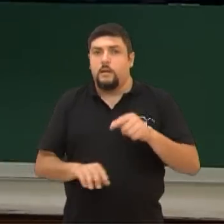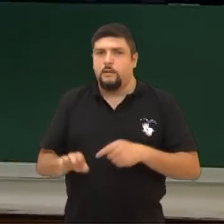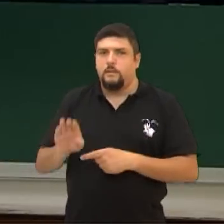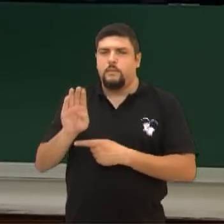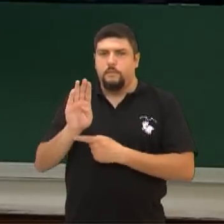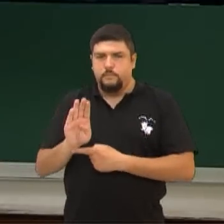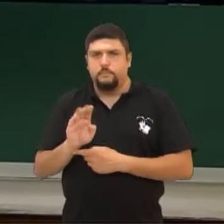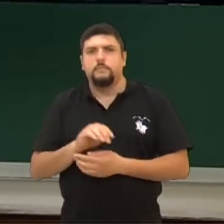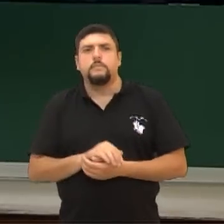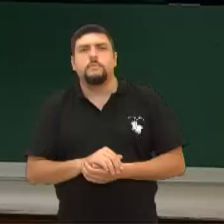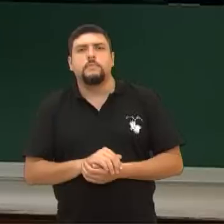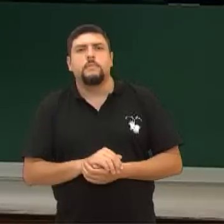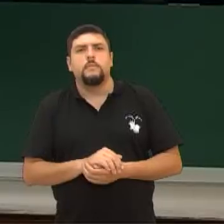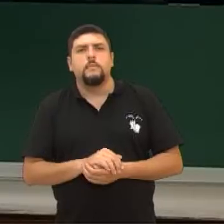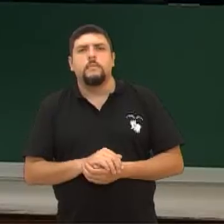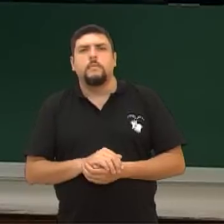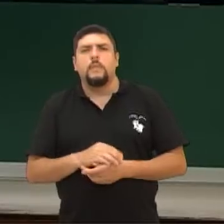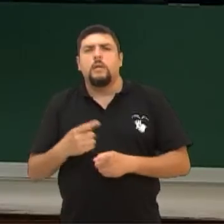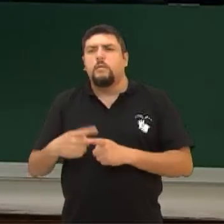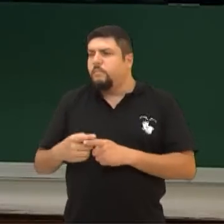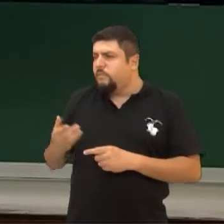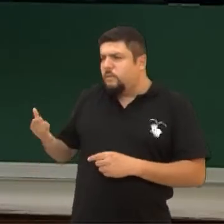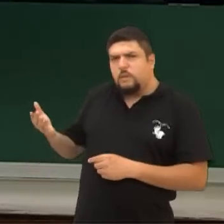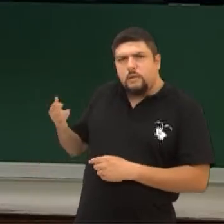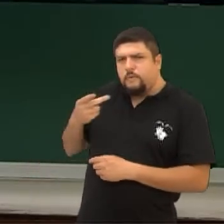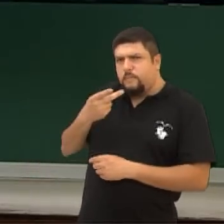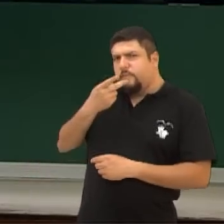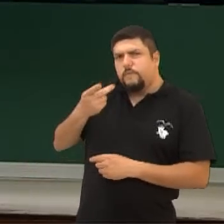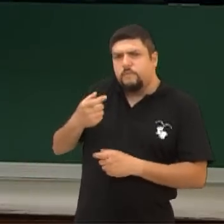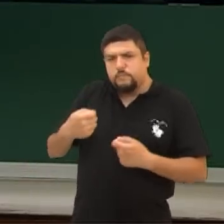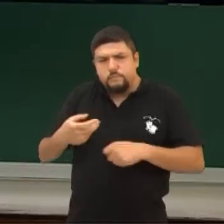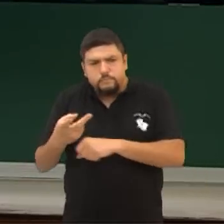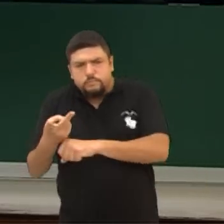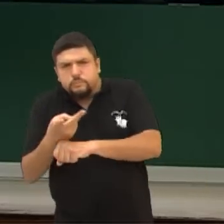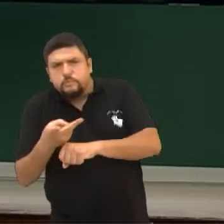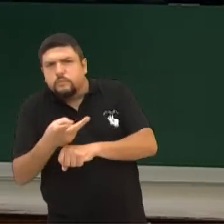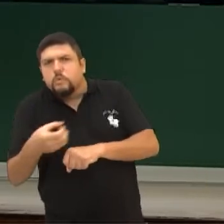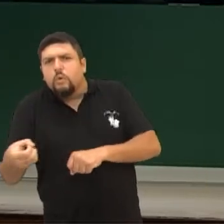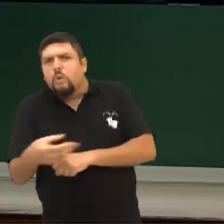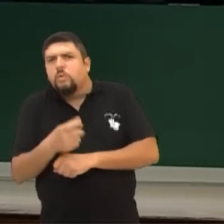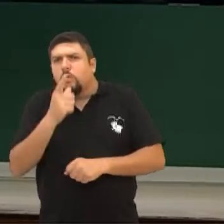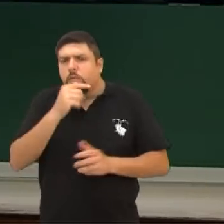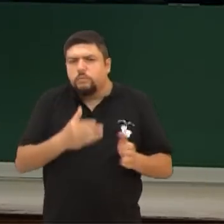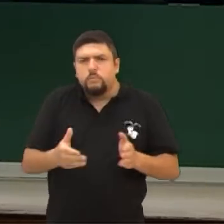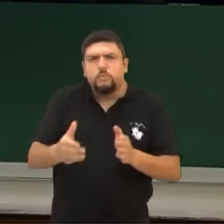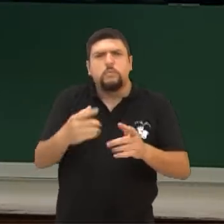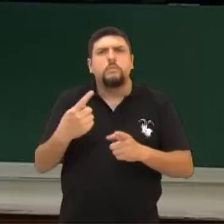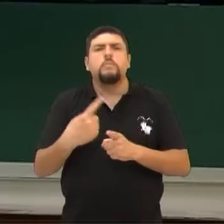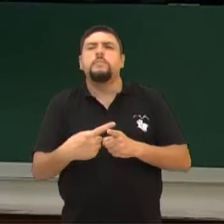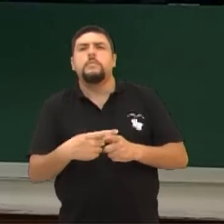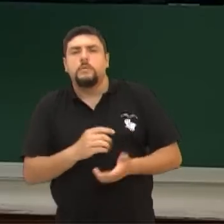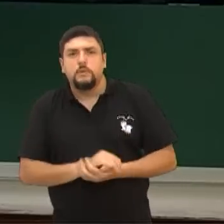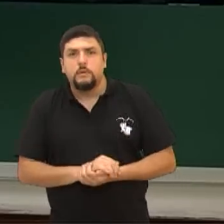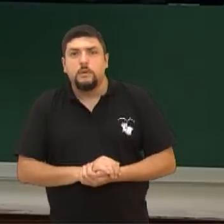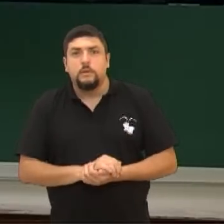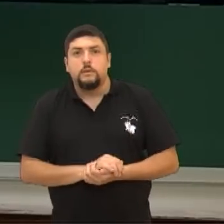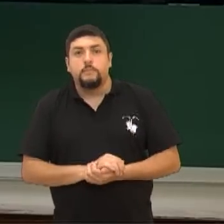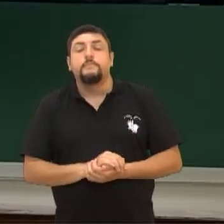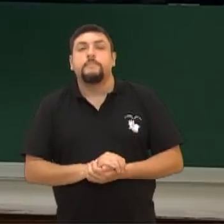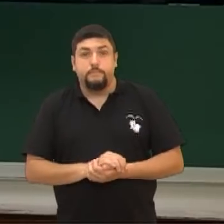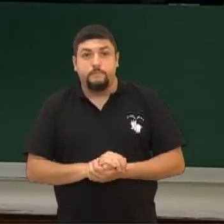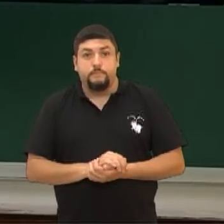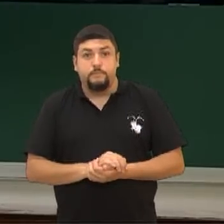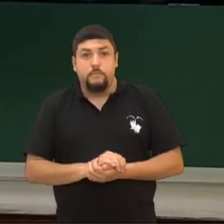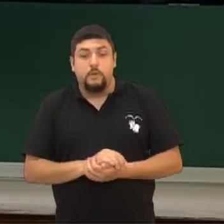respondendo por quê o Rezende falou isso, que nós temos que buscar novos mananciais. Porque os